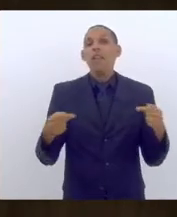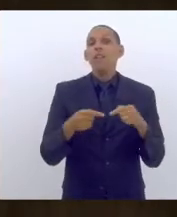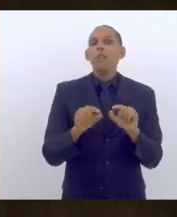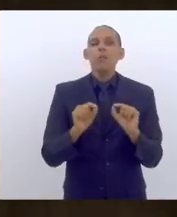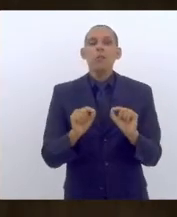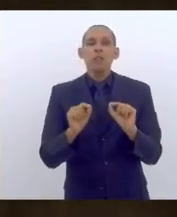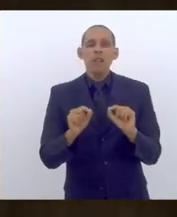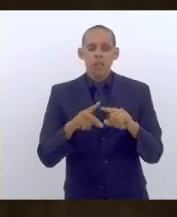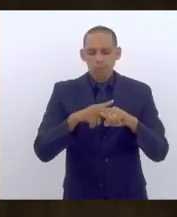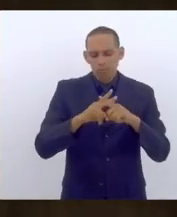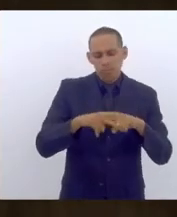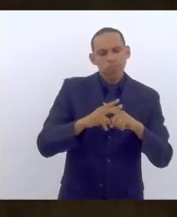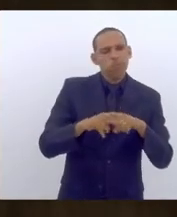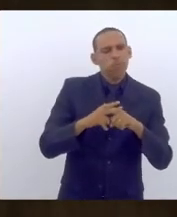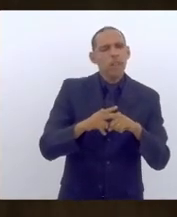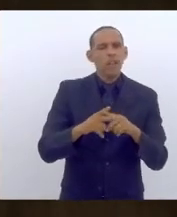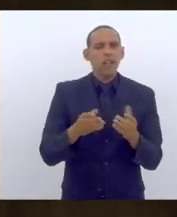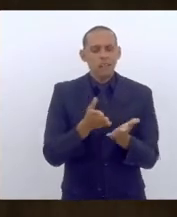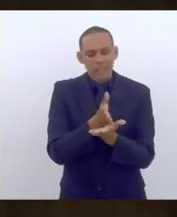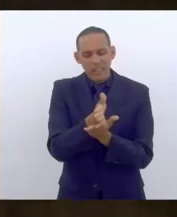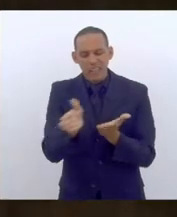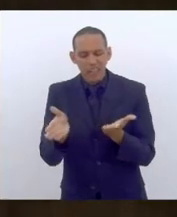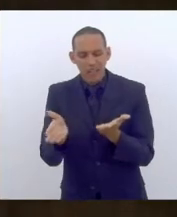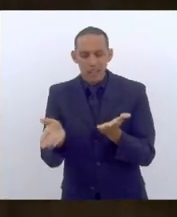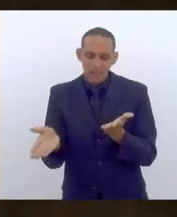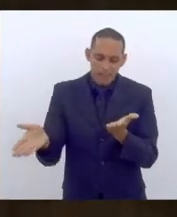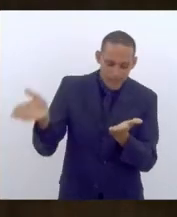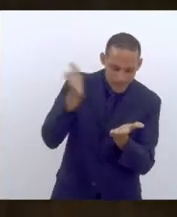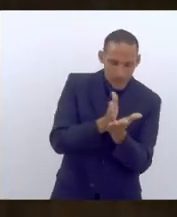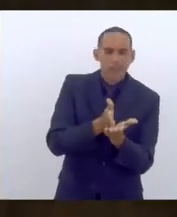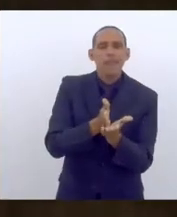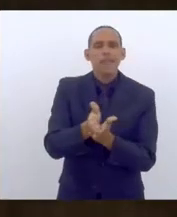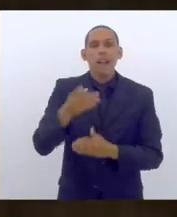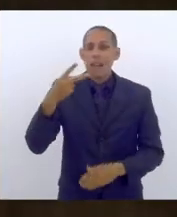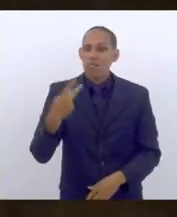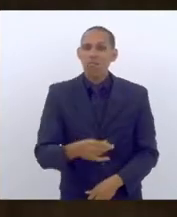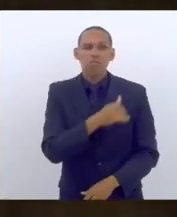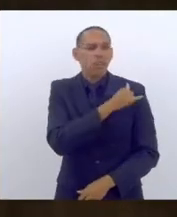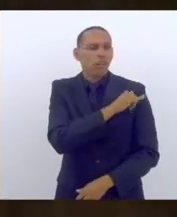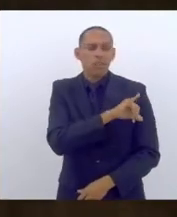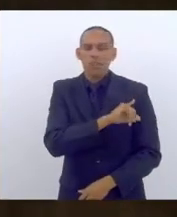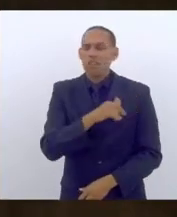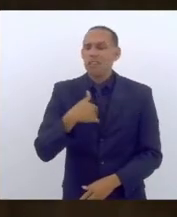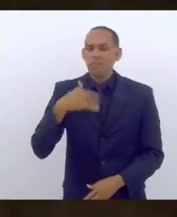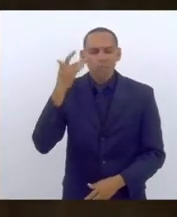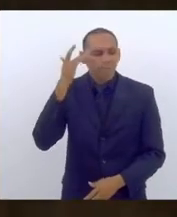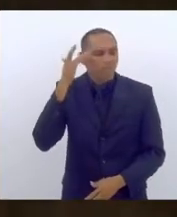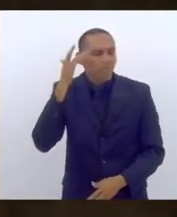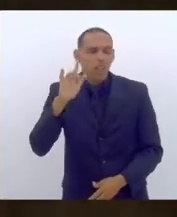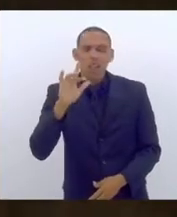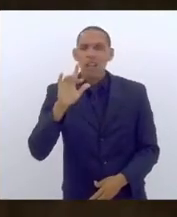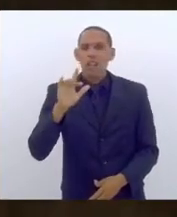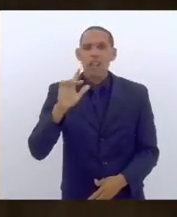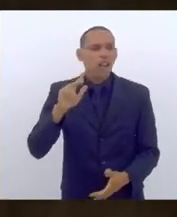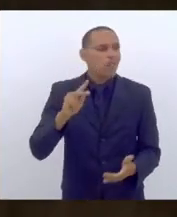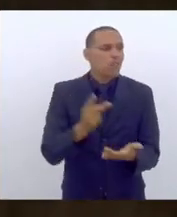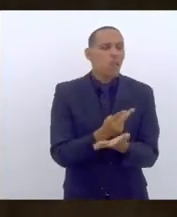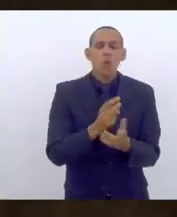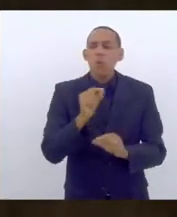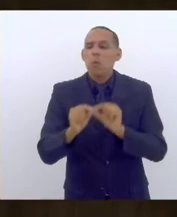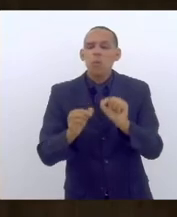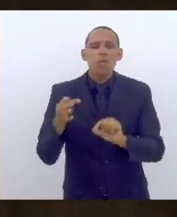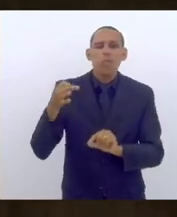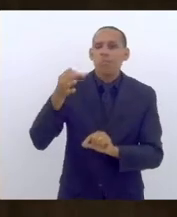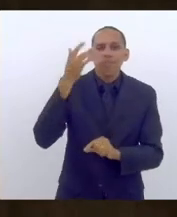corrigir esse desvio quer dizer aqui no estado do Rio de Janeiro eu não sei o que que vai acontecer